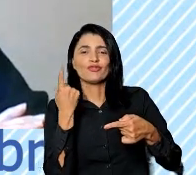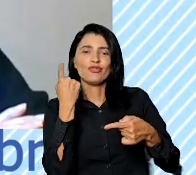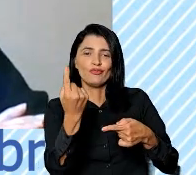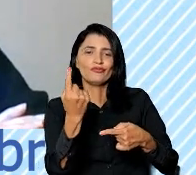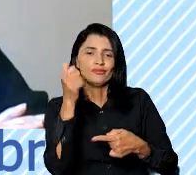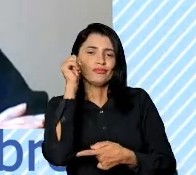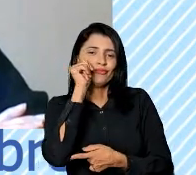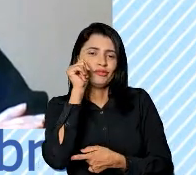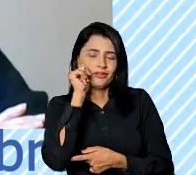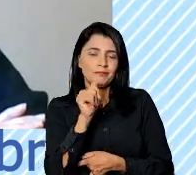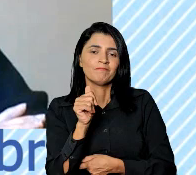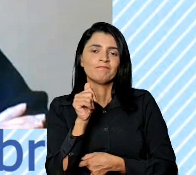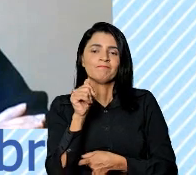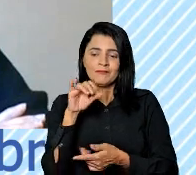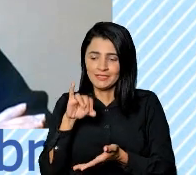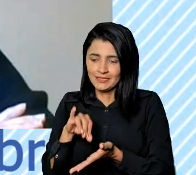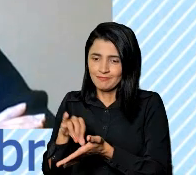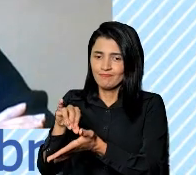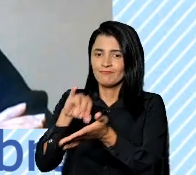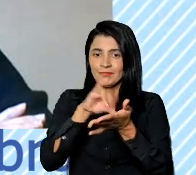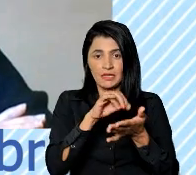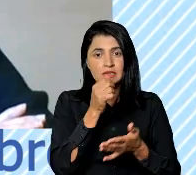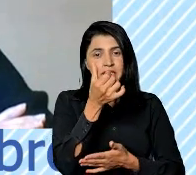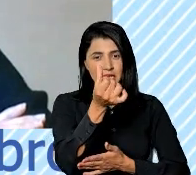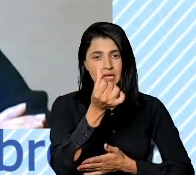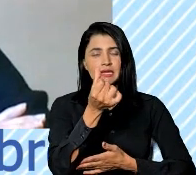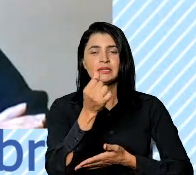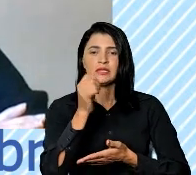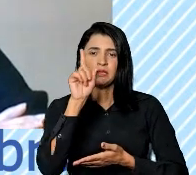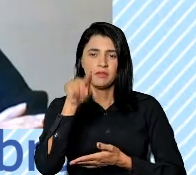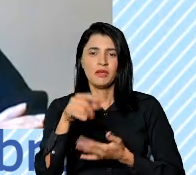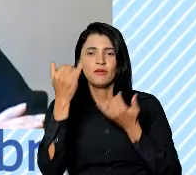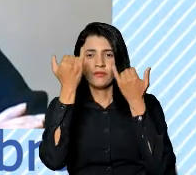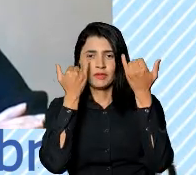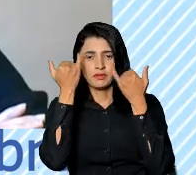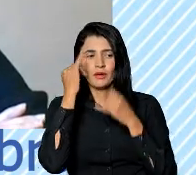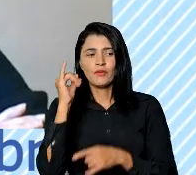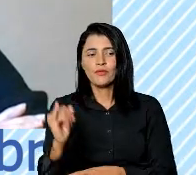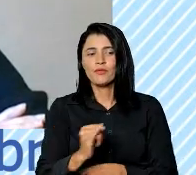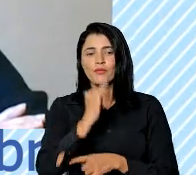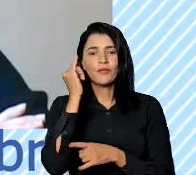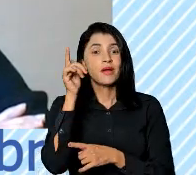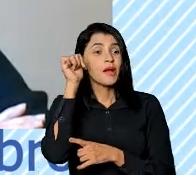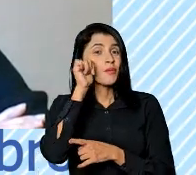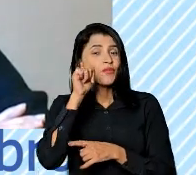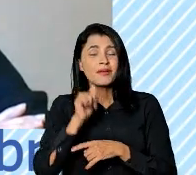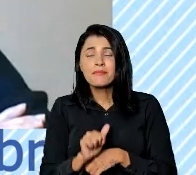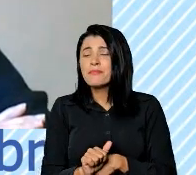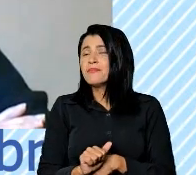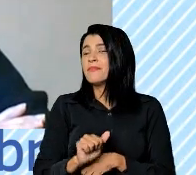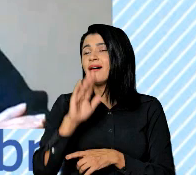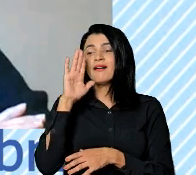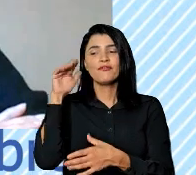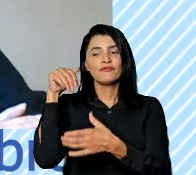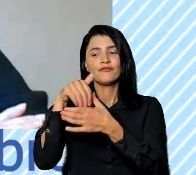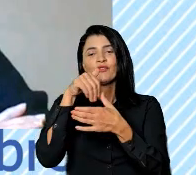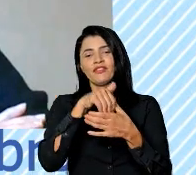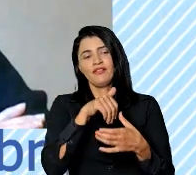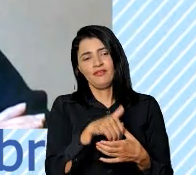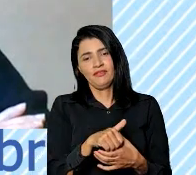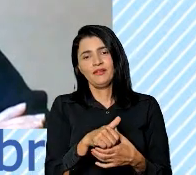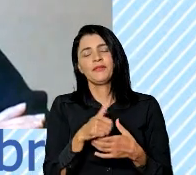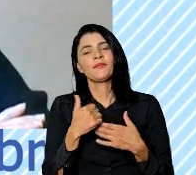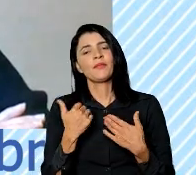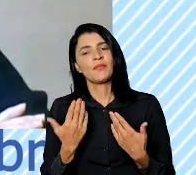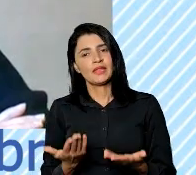6 capitais, isso é interessante também, eu considero um dado interessante, as mulheres foram as mais votadas para a vereança. Campeãs